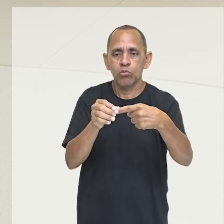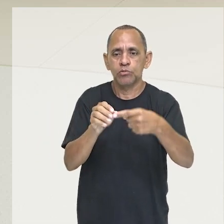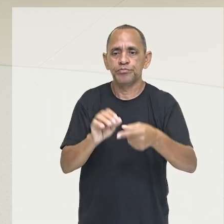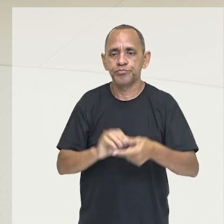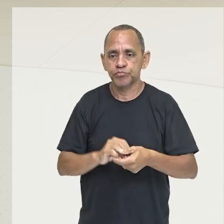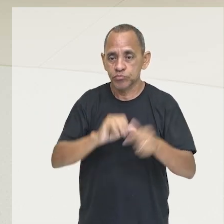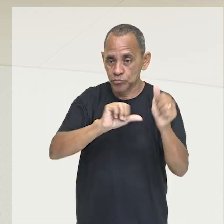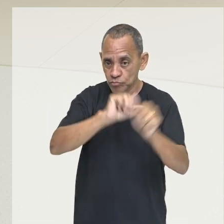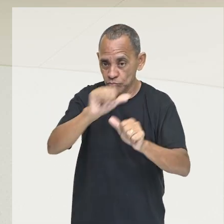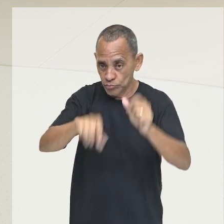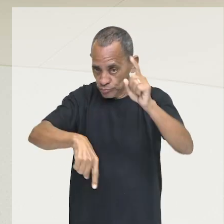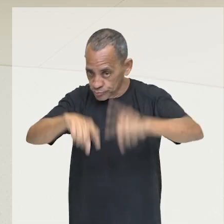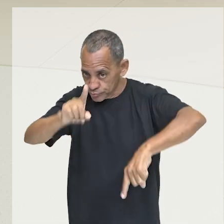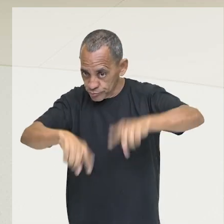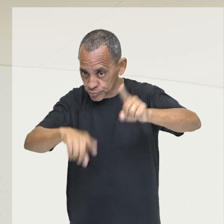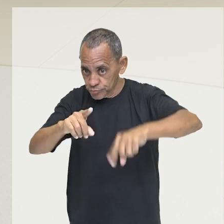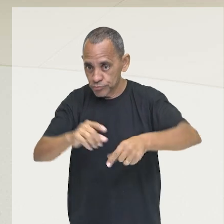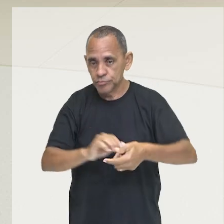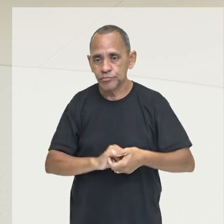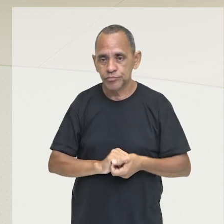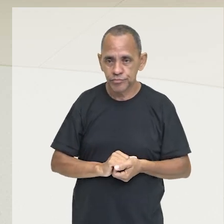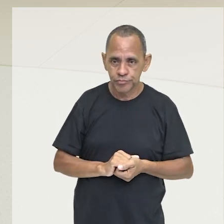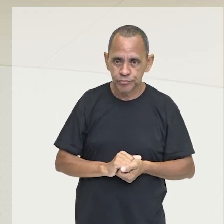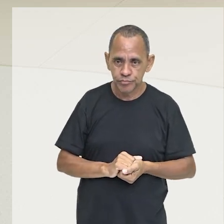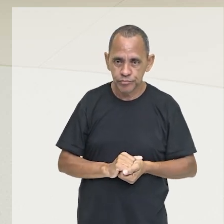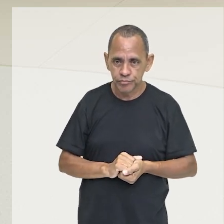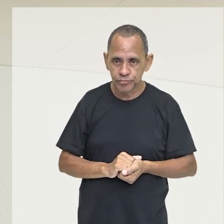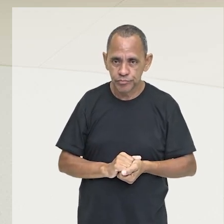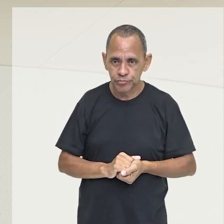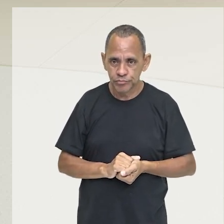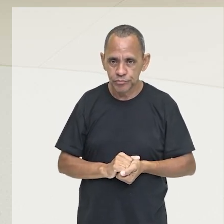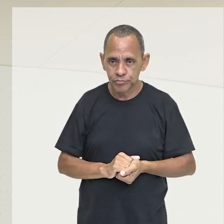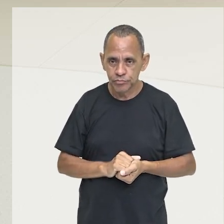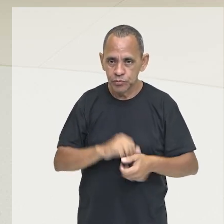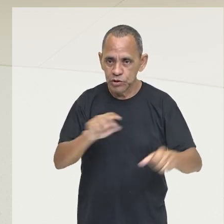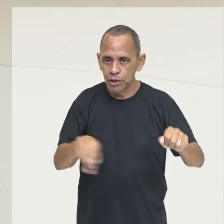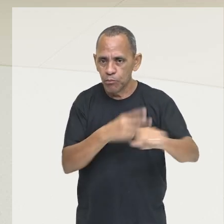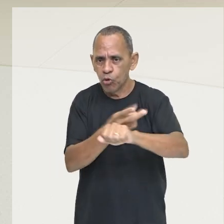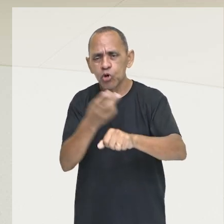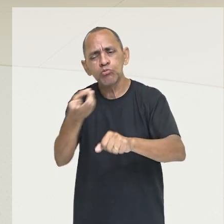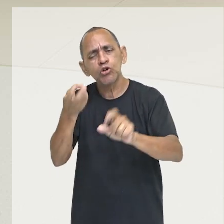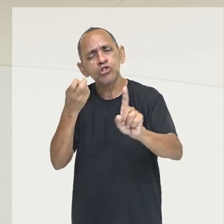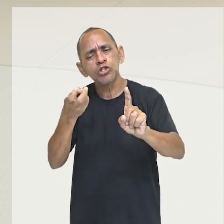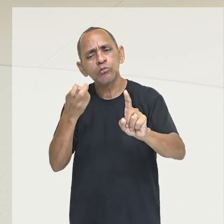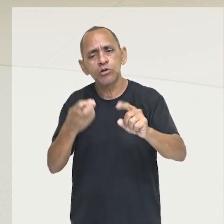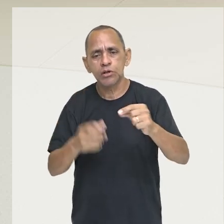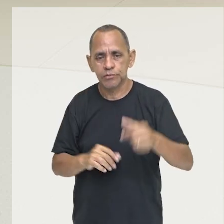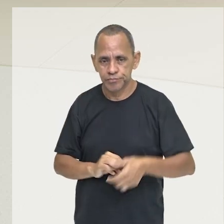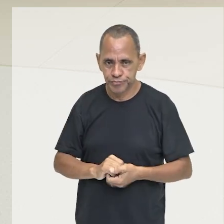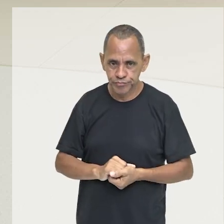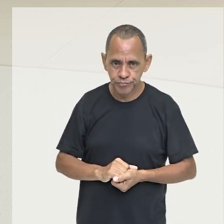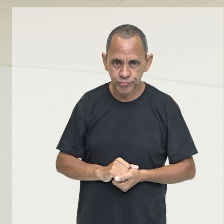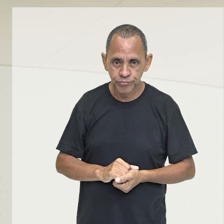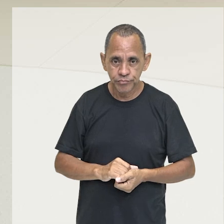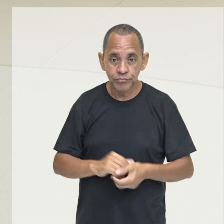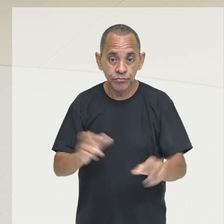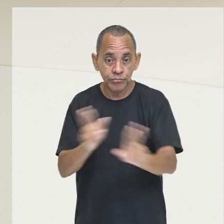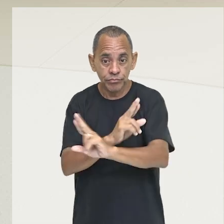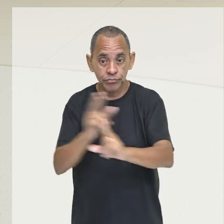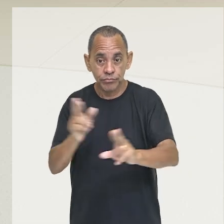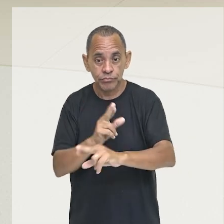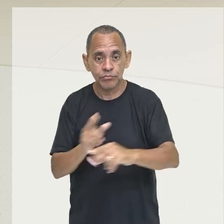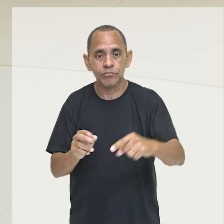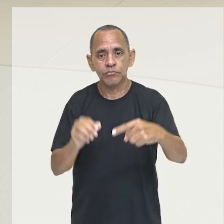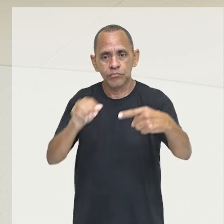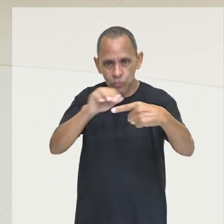matéria. Muito bem. Depois disso, o que eu percebo aí, em relação à condução, olha